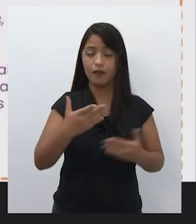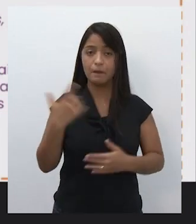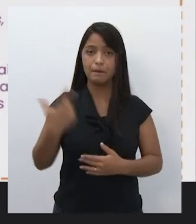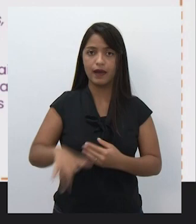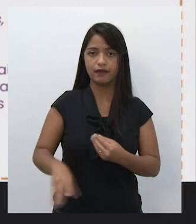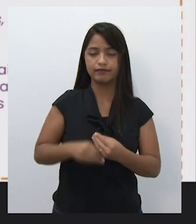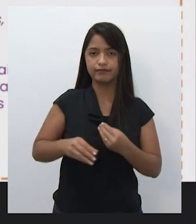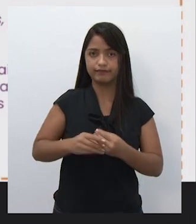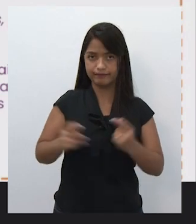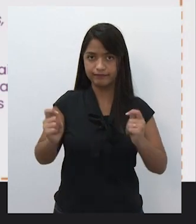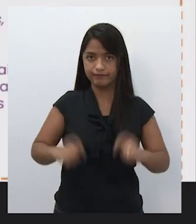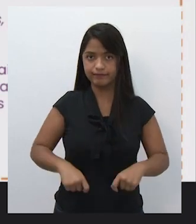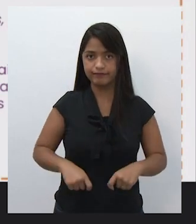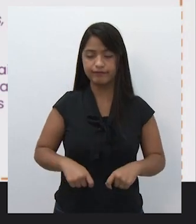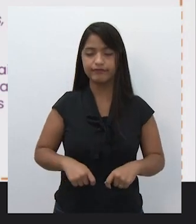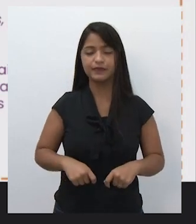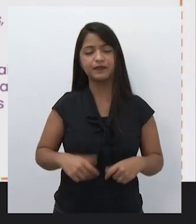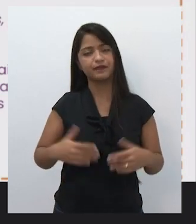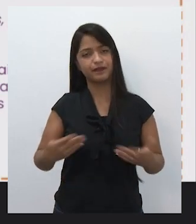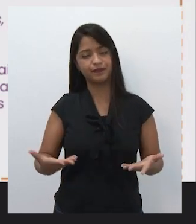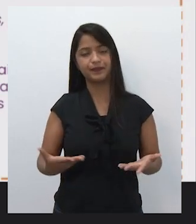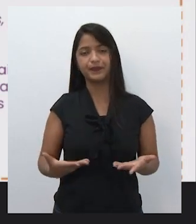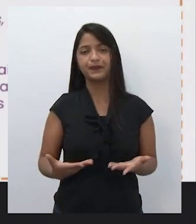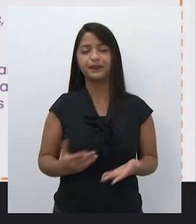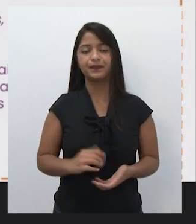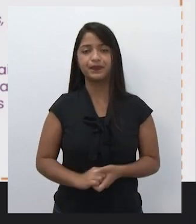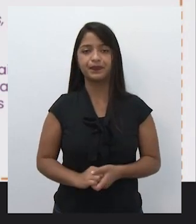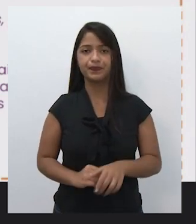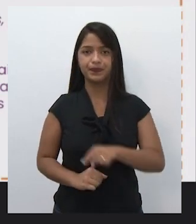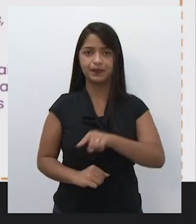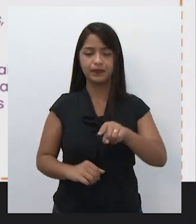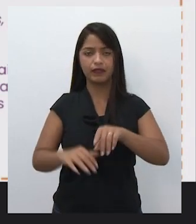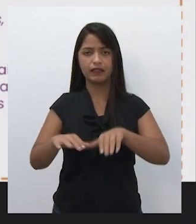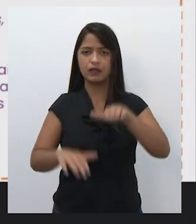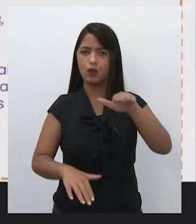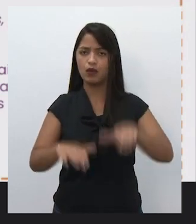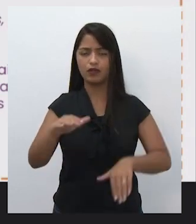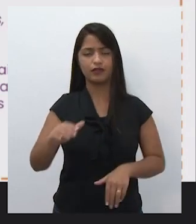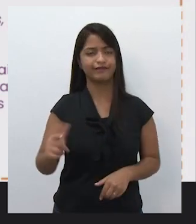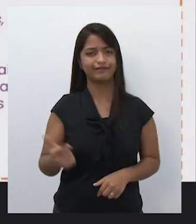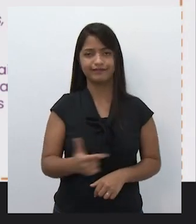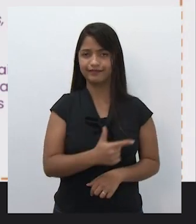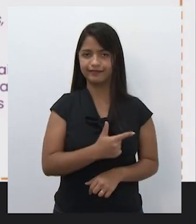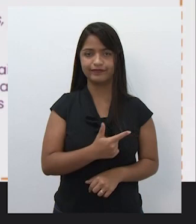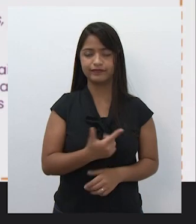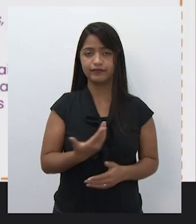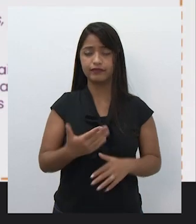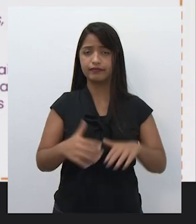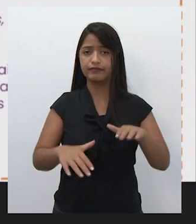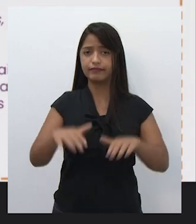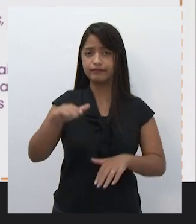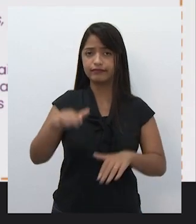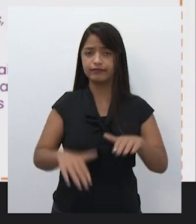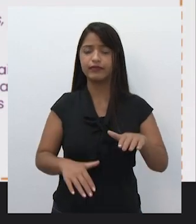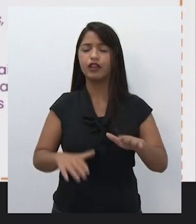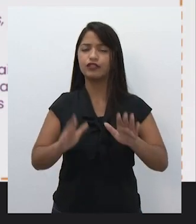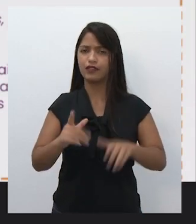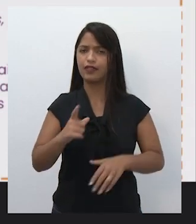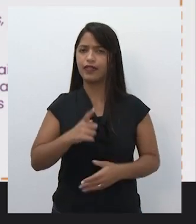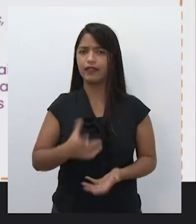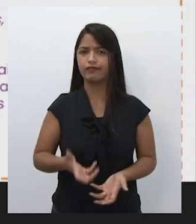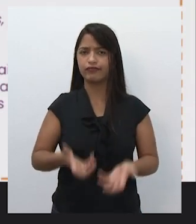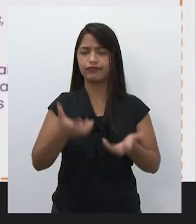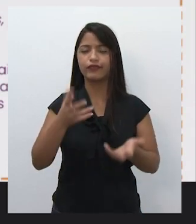mais, não vamos ter a ideia da desigualdade. Essa desigualdade já é muito acentuada.